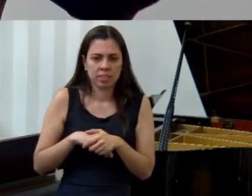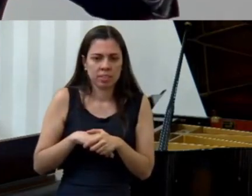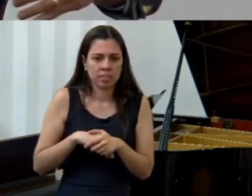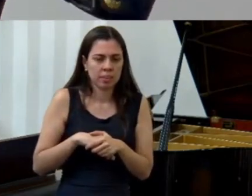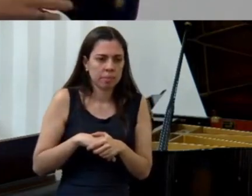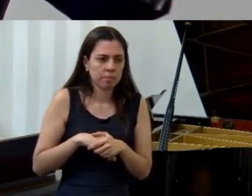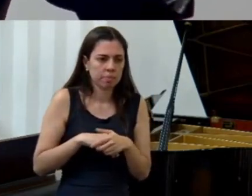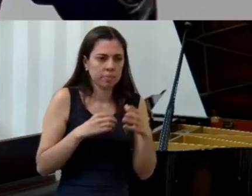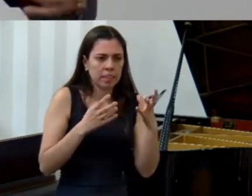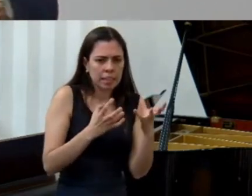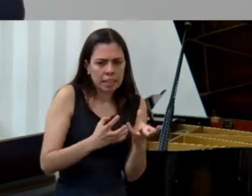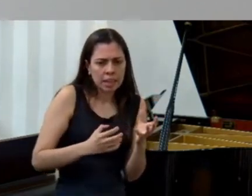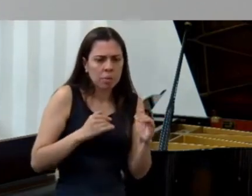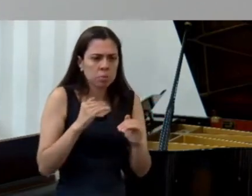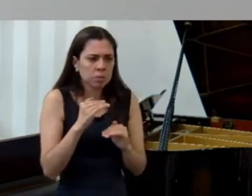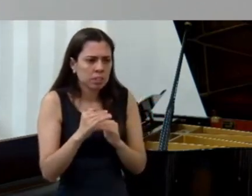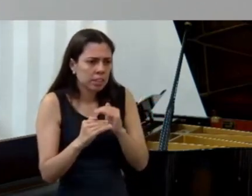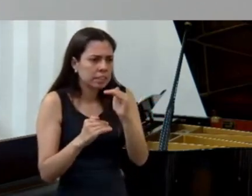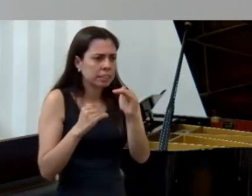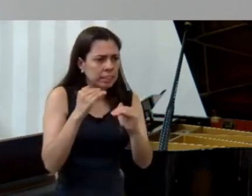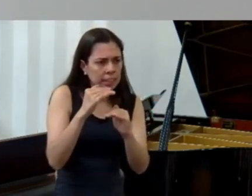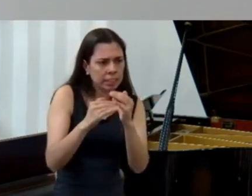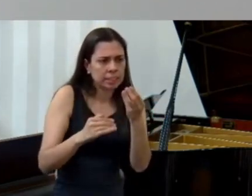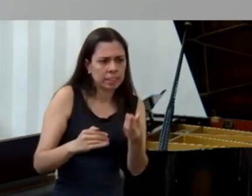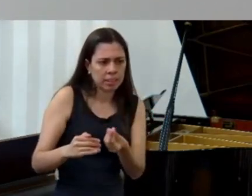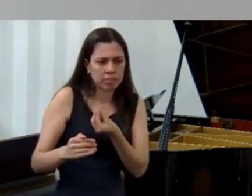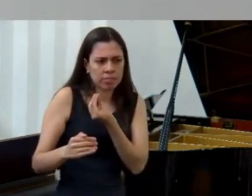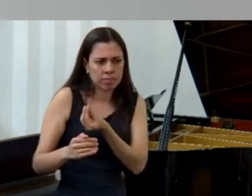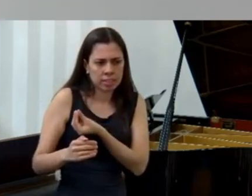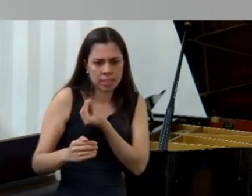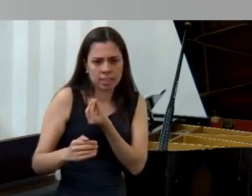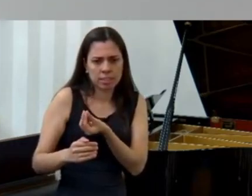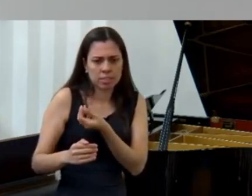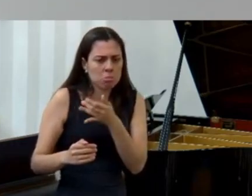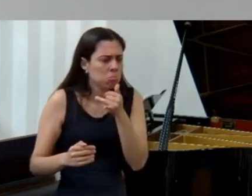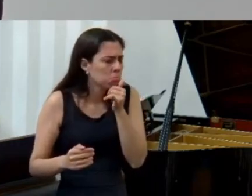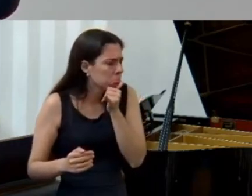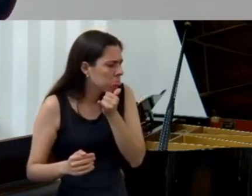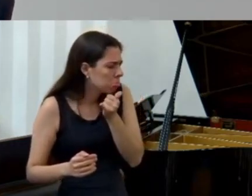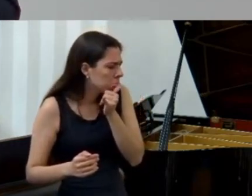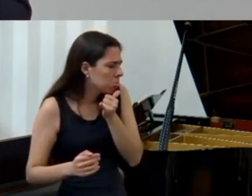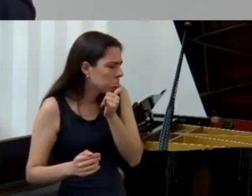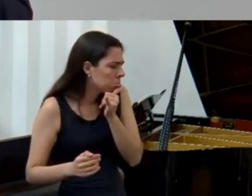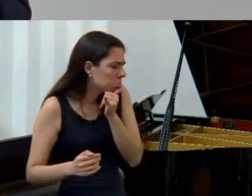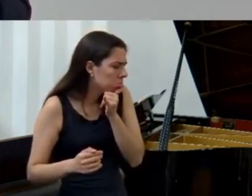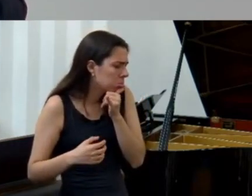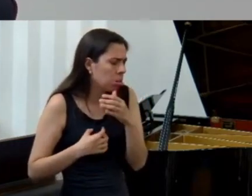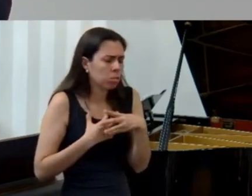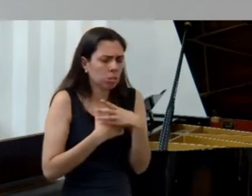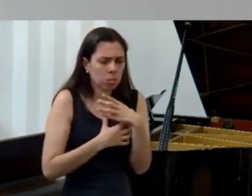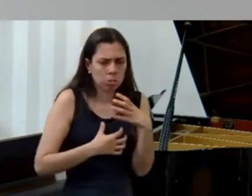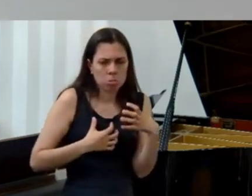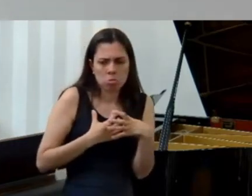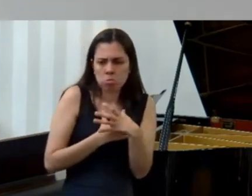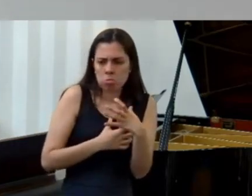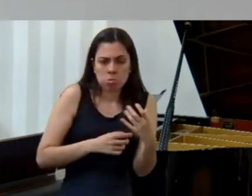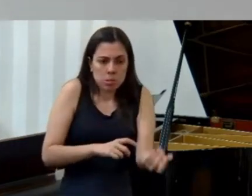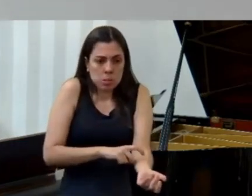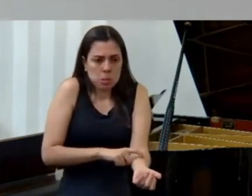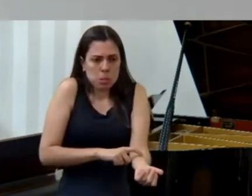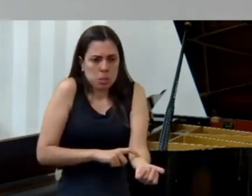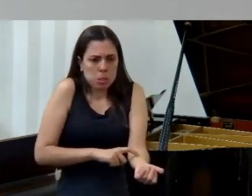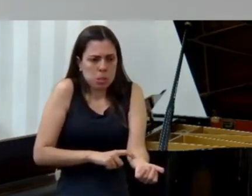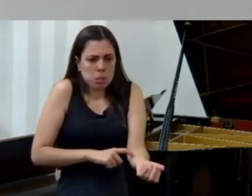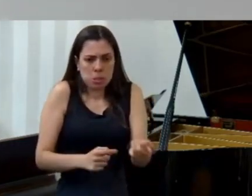no desenvolvimento dos nossos dons e talentos. A tristeza nos supera, a angústia nos supera, a